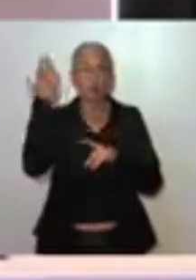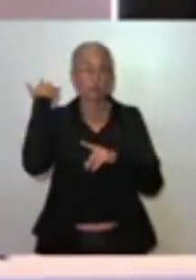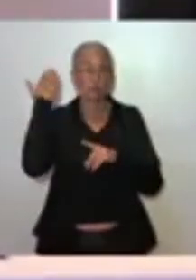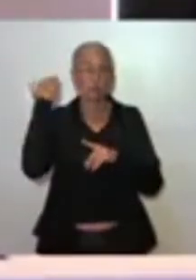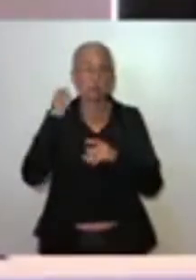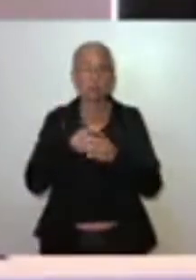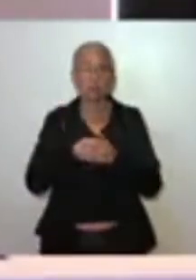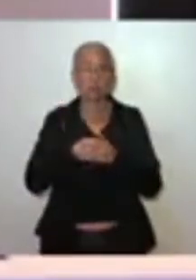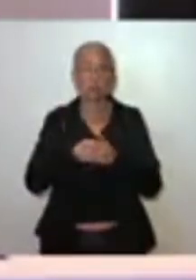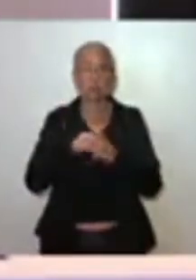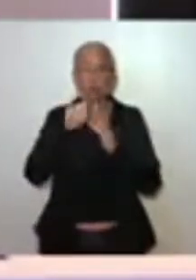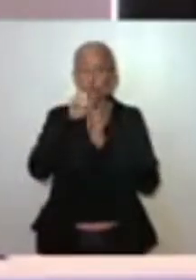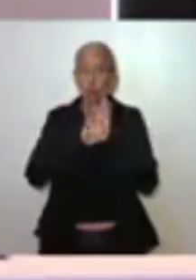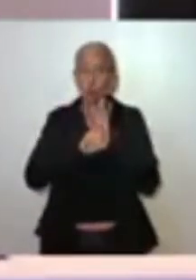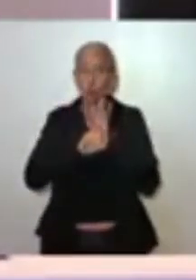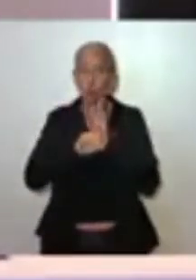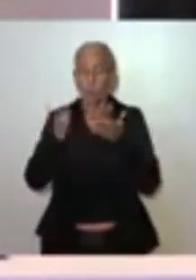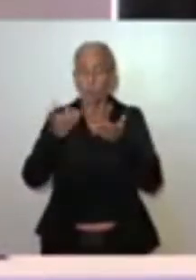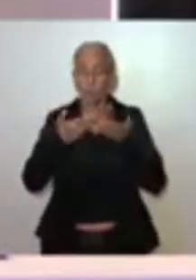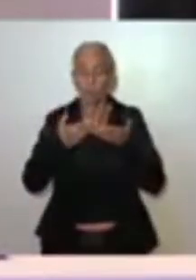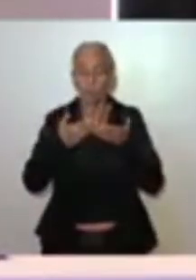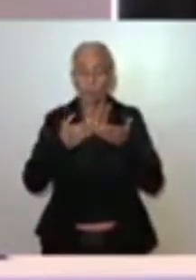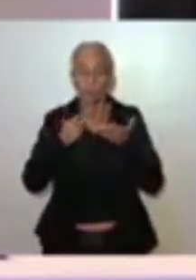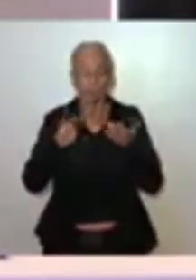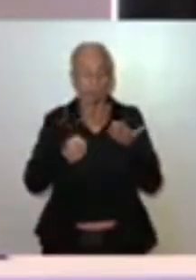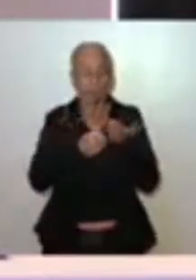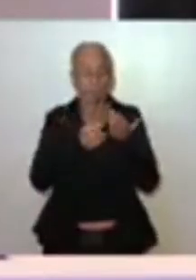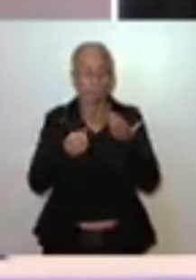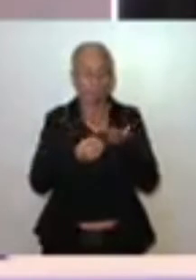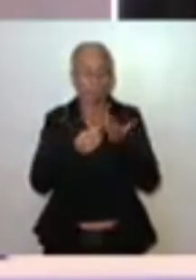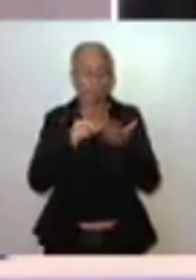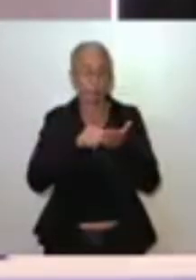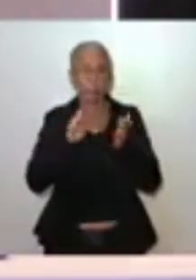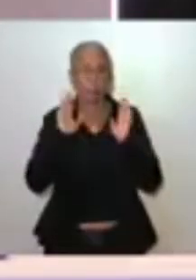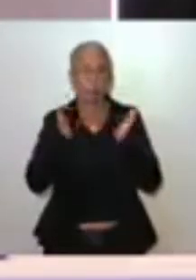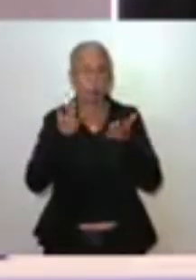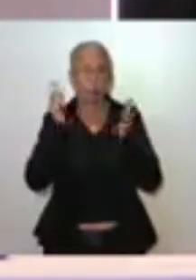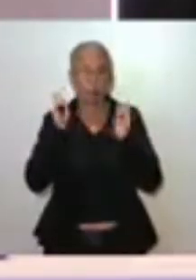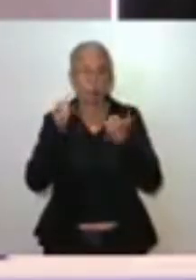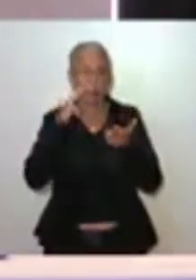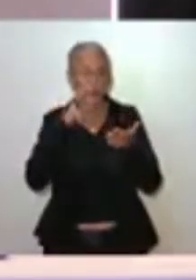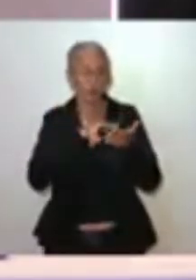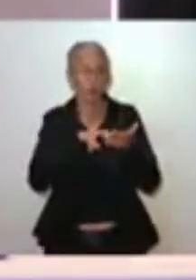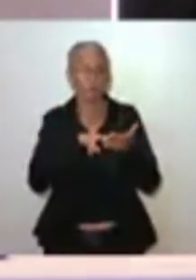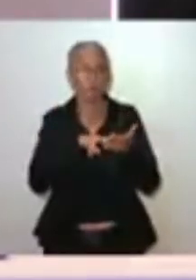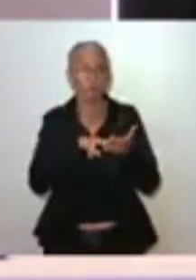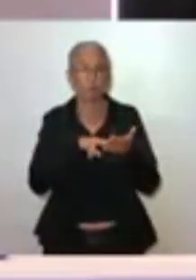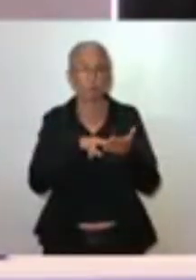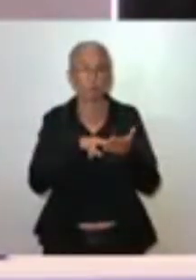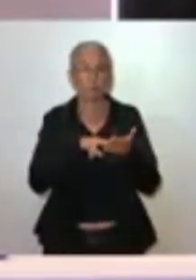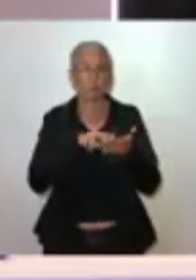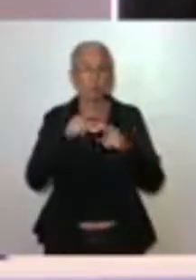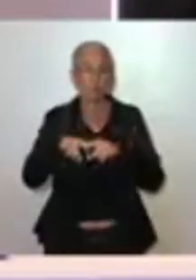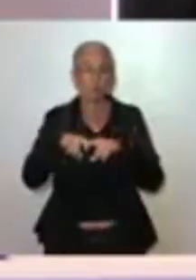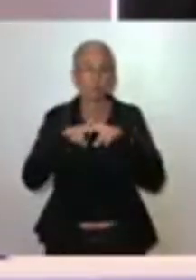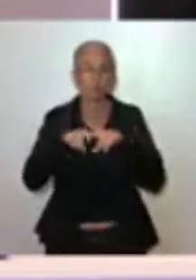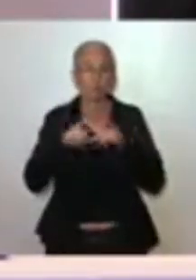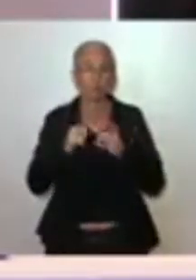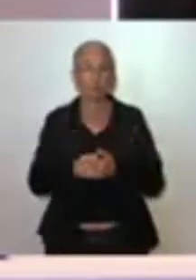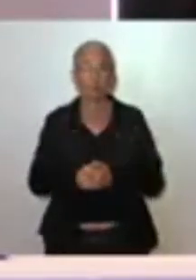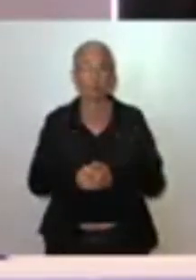um ofício pedindo urgente se o acesso ao código-fonte meus amigos tá aberta um ano só ir lá ver portanto